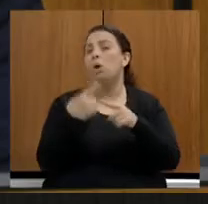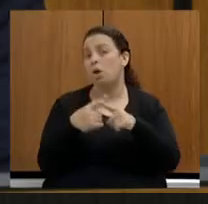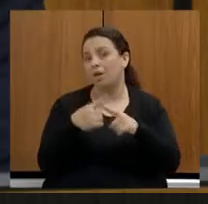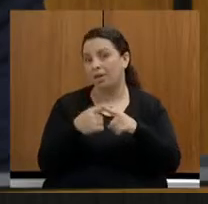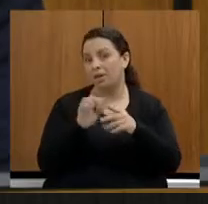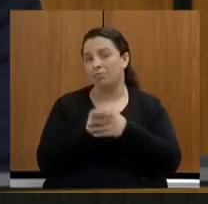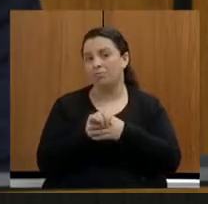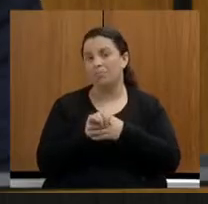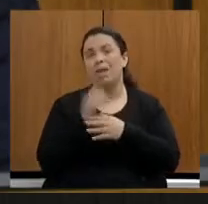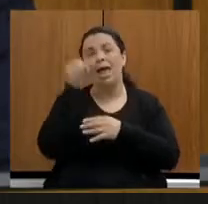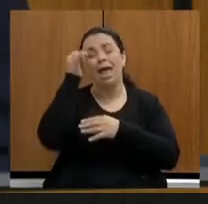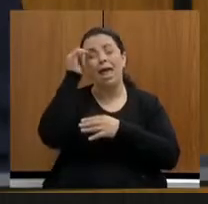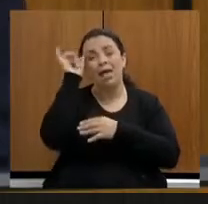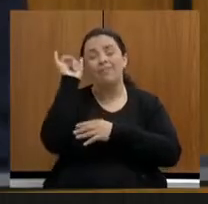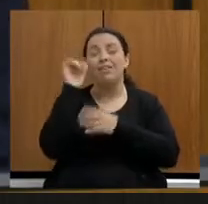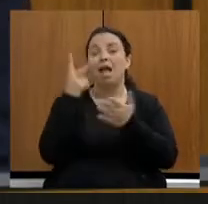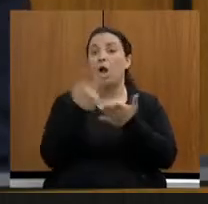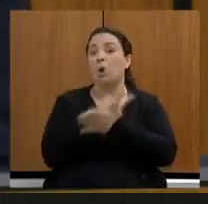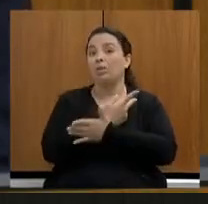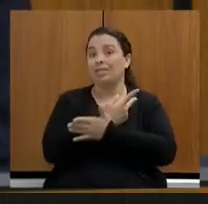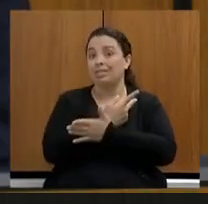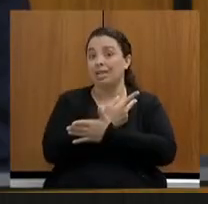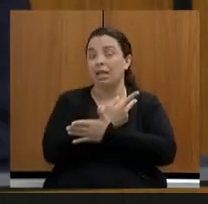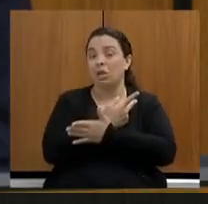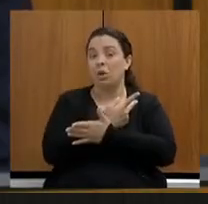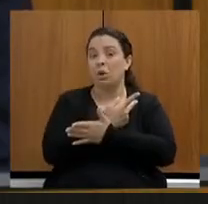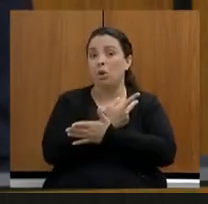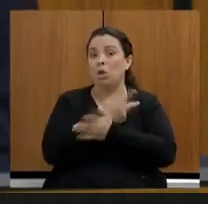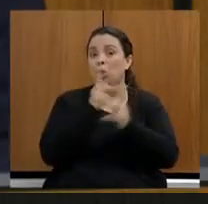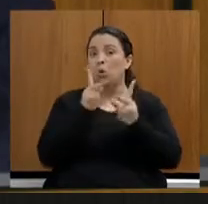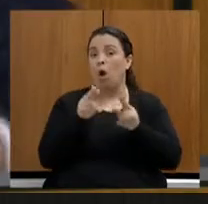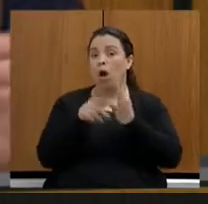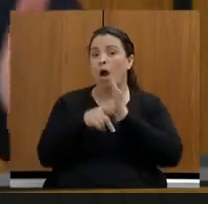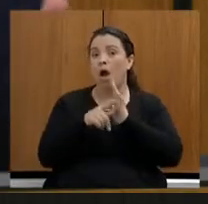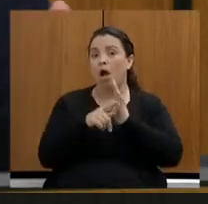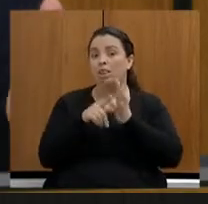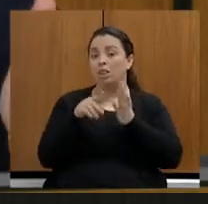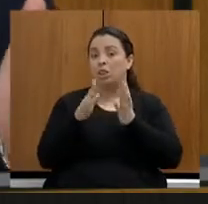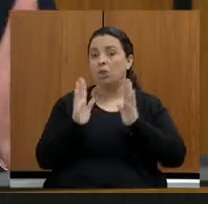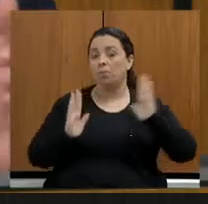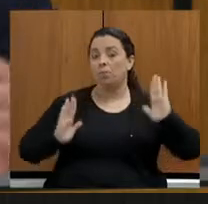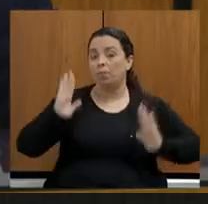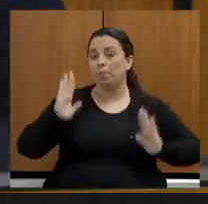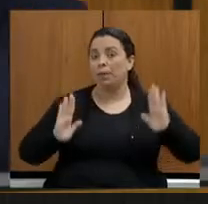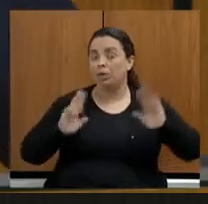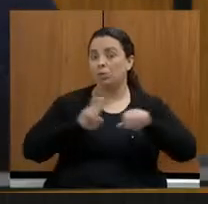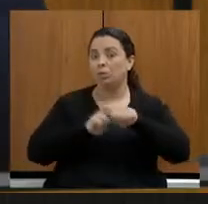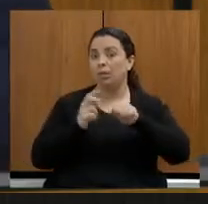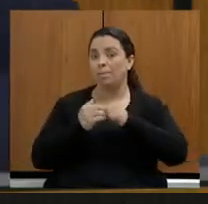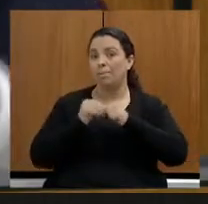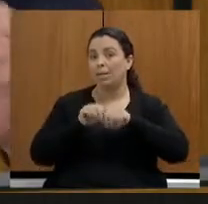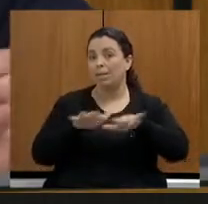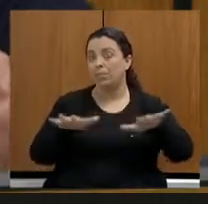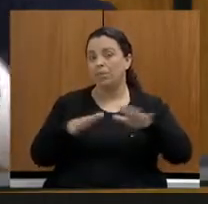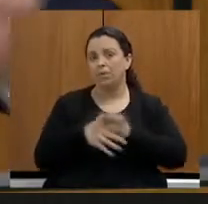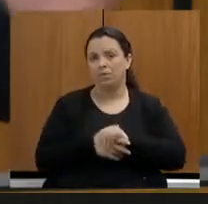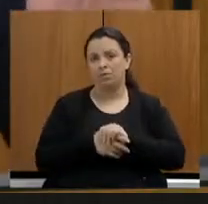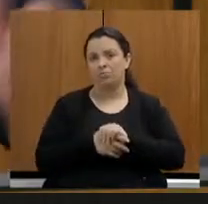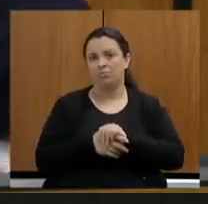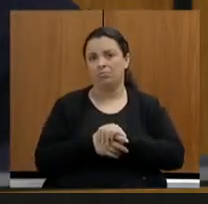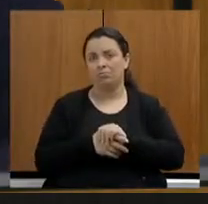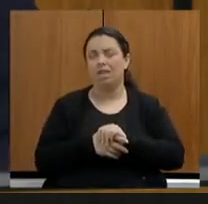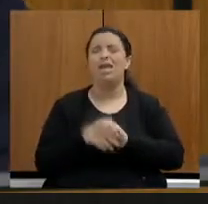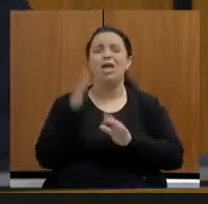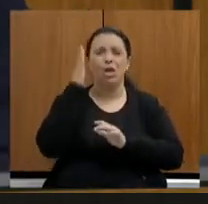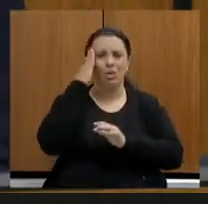não ver algumas cenas que nós vimos durante a pandemia e eu tenho certeza que isso mexe com seu coração com